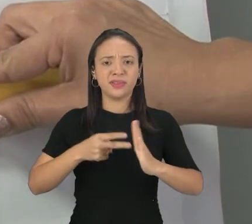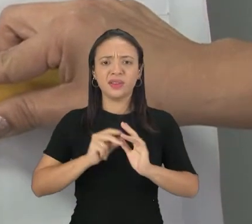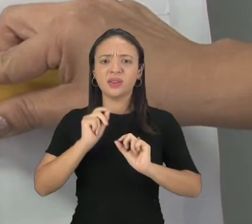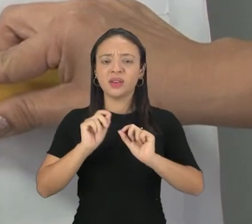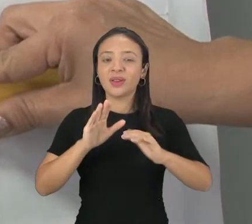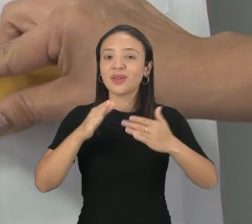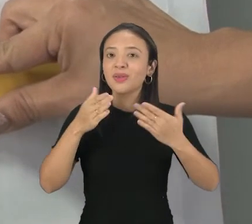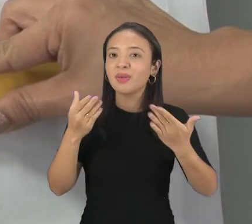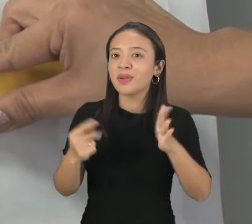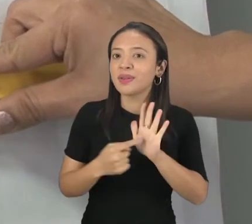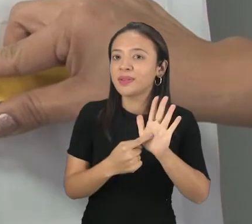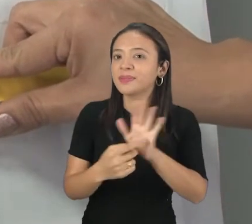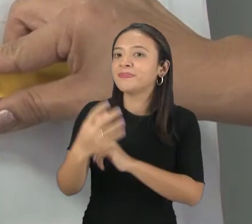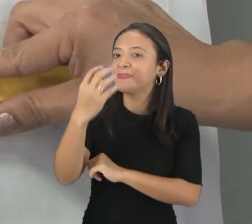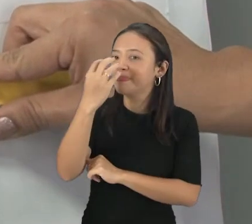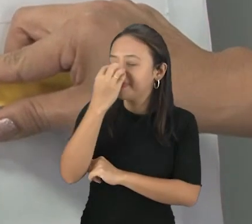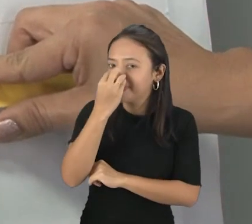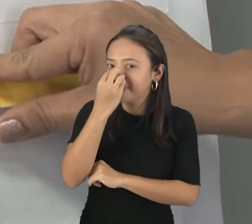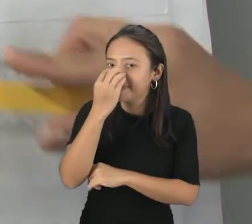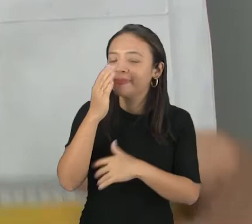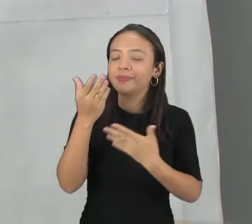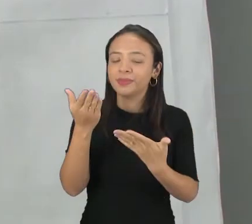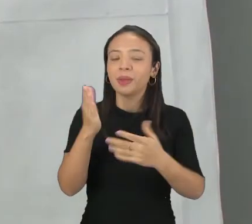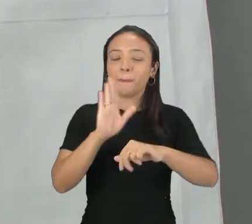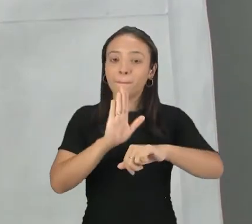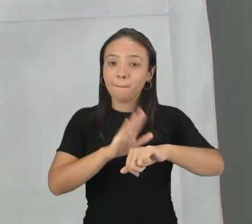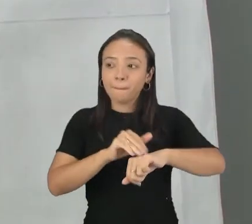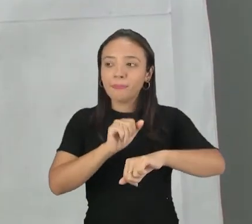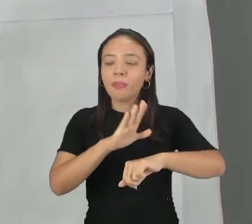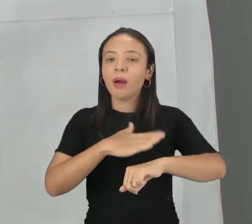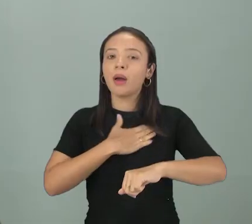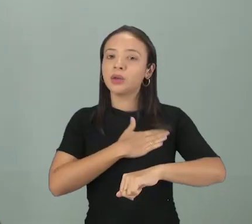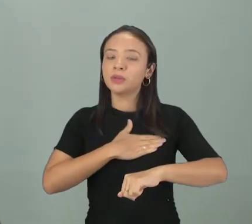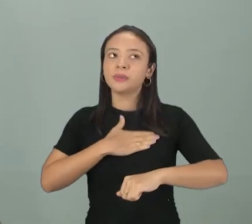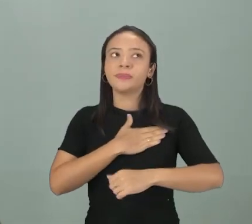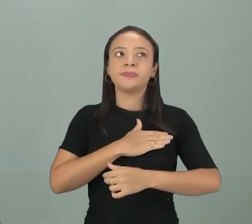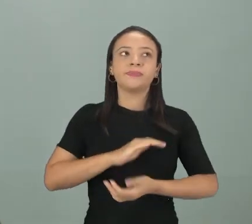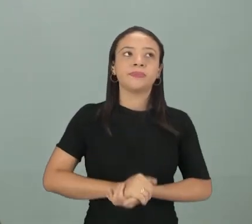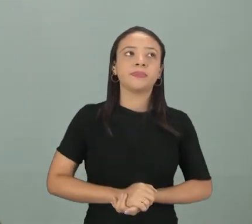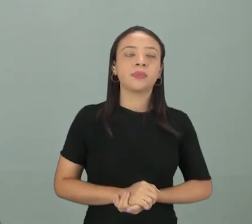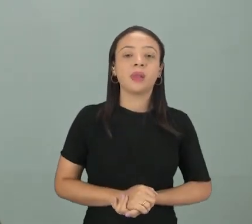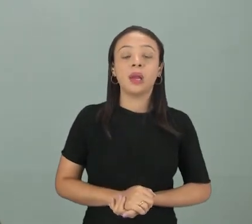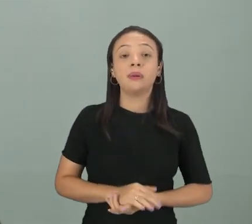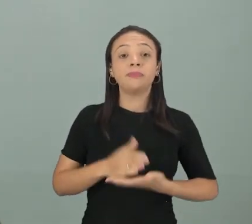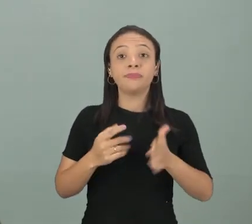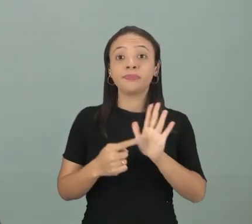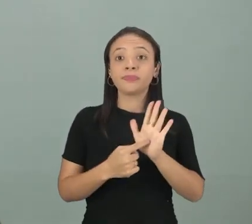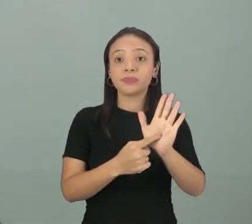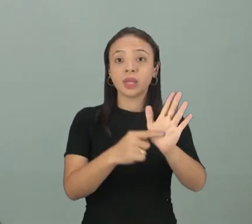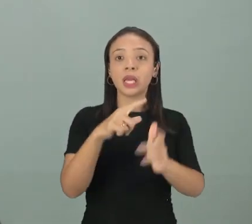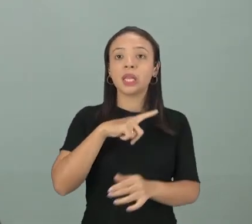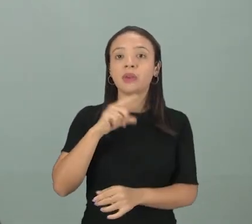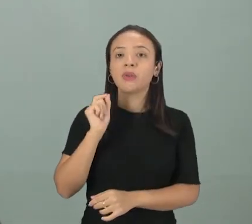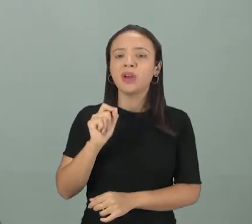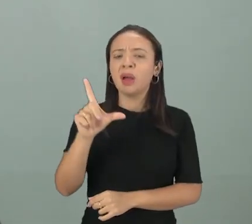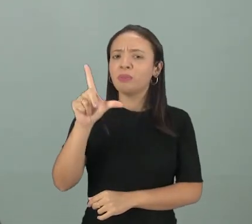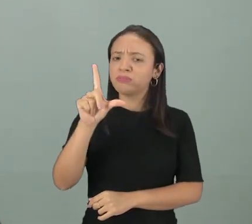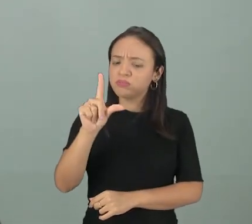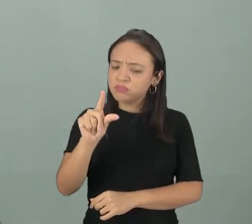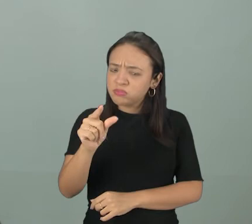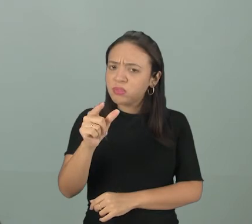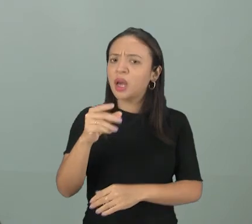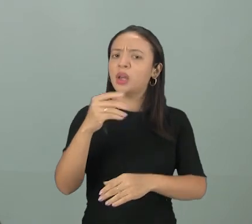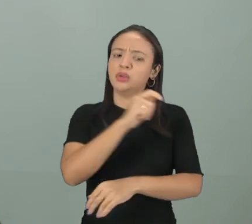a atração de parada Então essa foi a atração preferida vamos lá Atração que teve menos